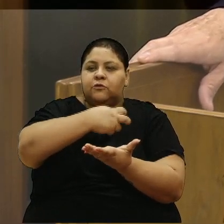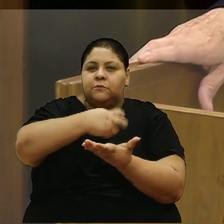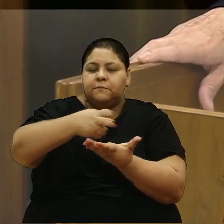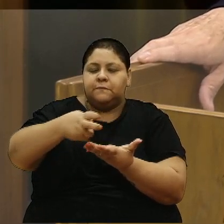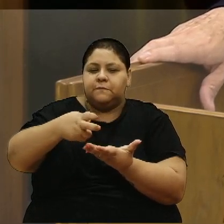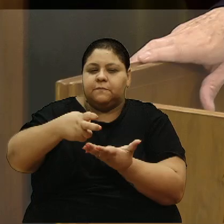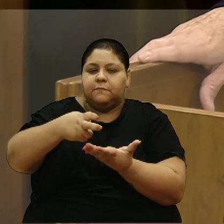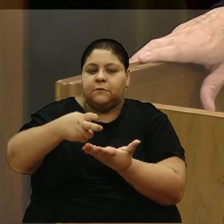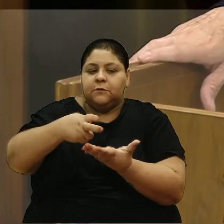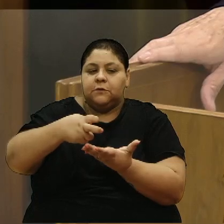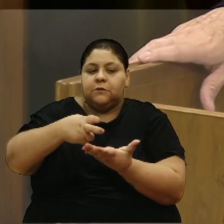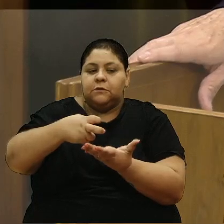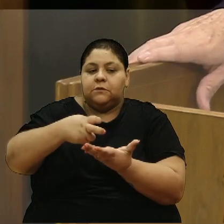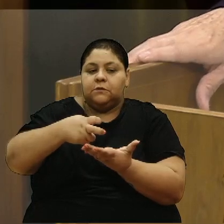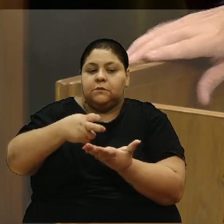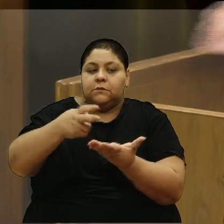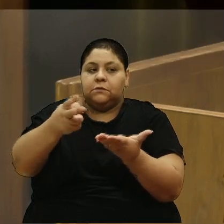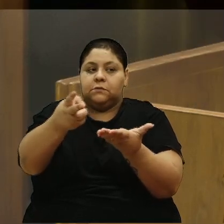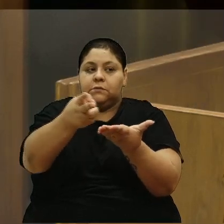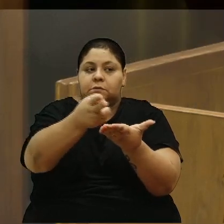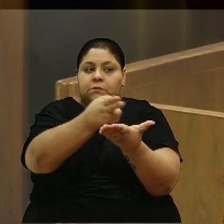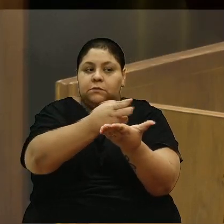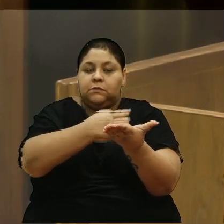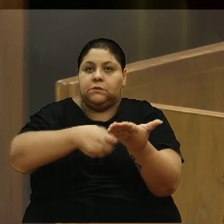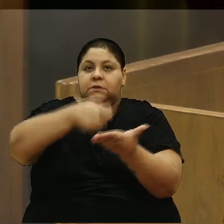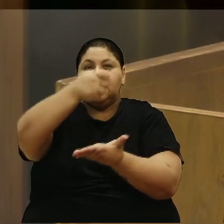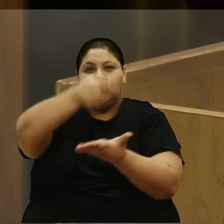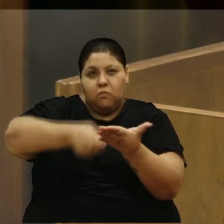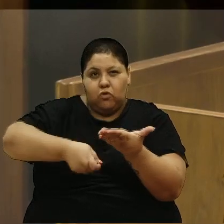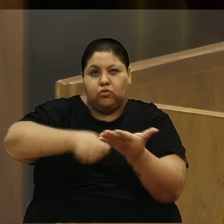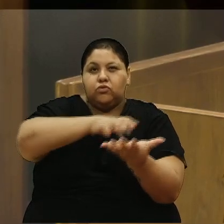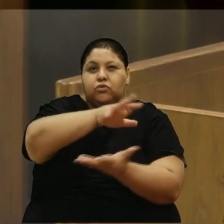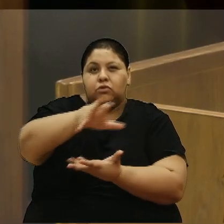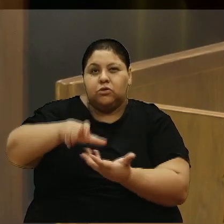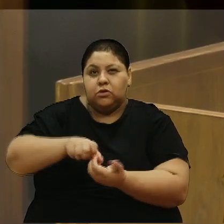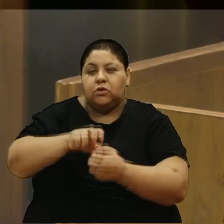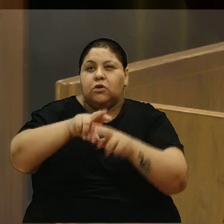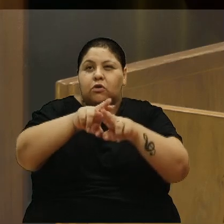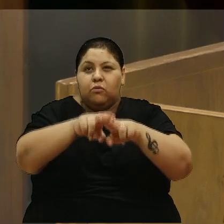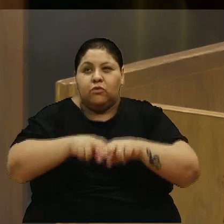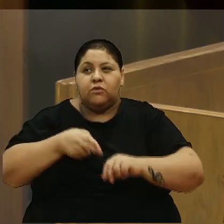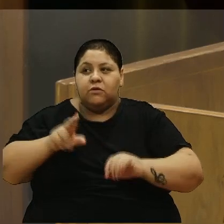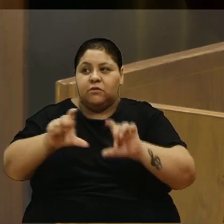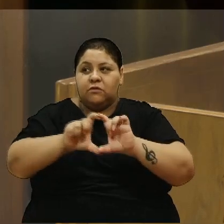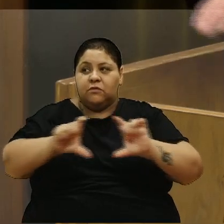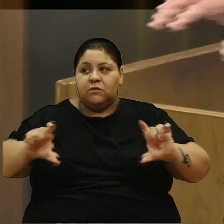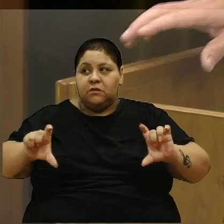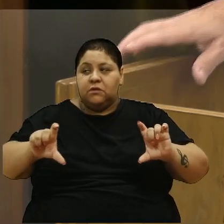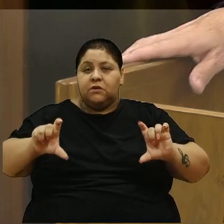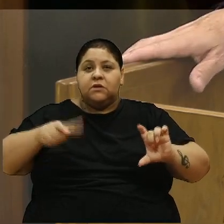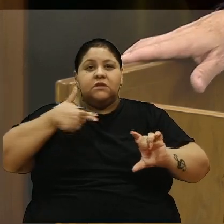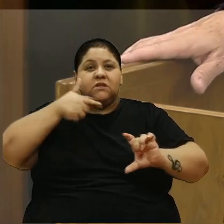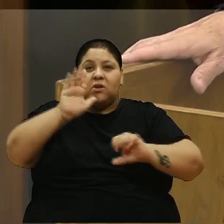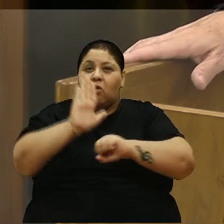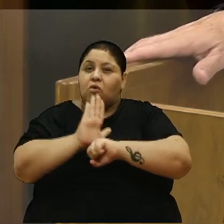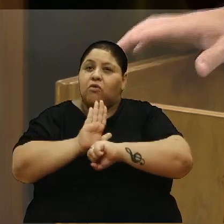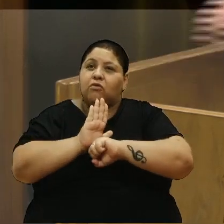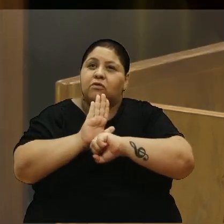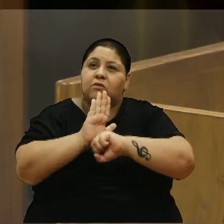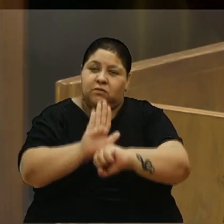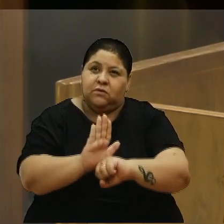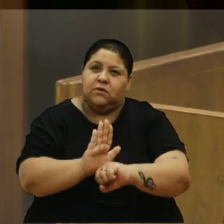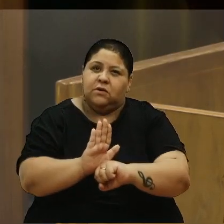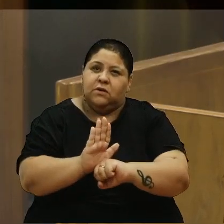baixo de serviço por parte do ente público. Por isso que eu tenho sempre um lema: se não dá para ajudar, vamos procurar não estorvar